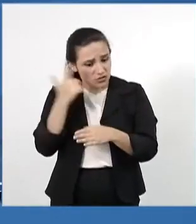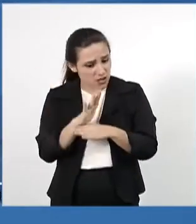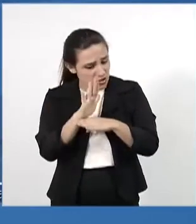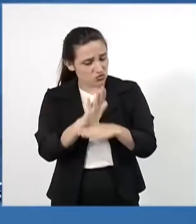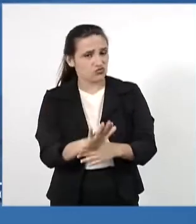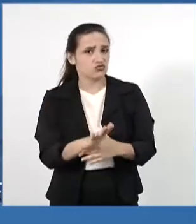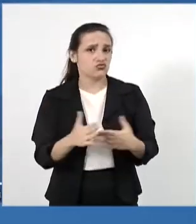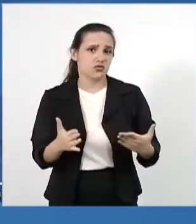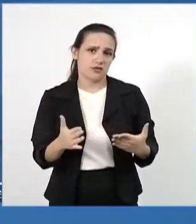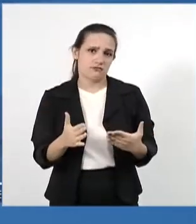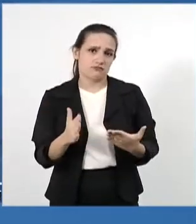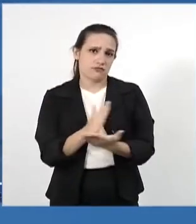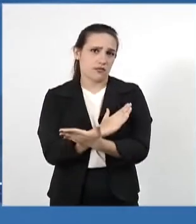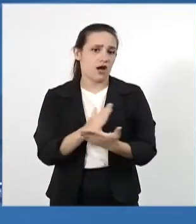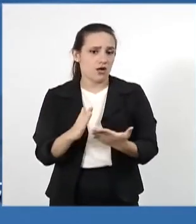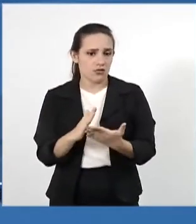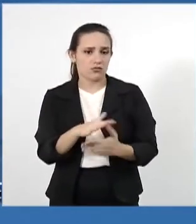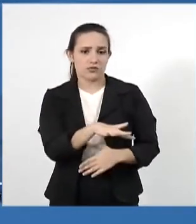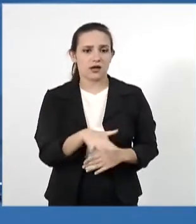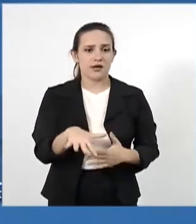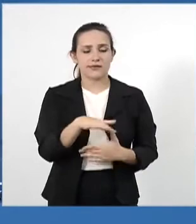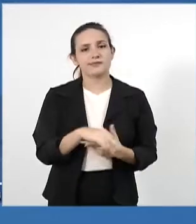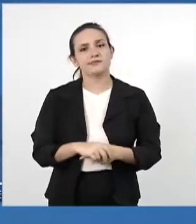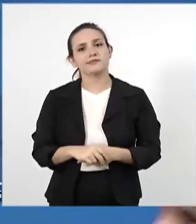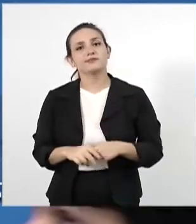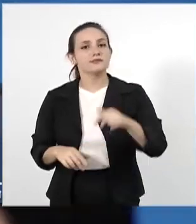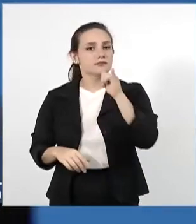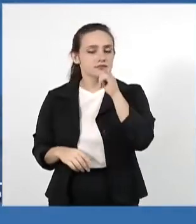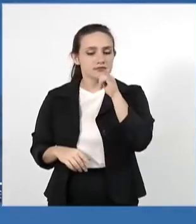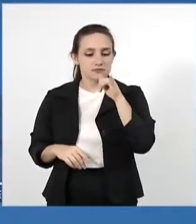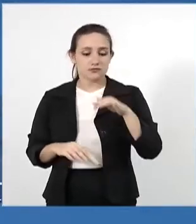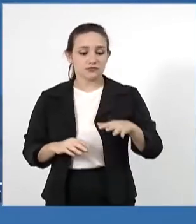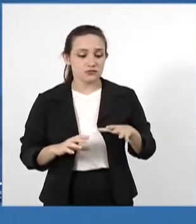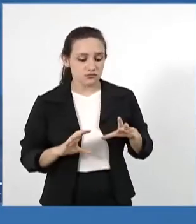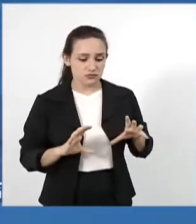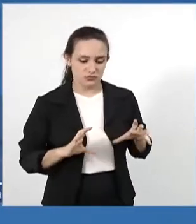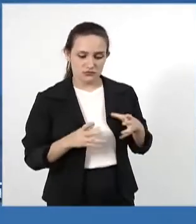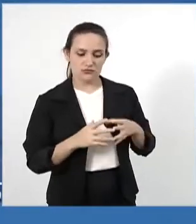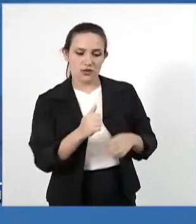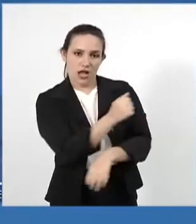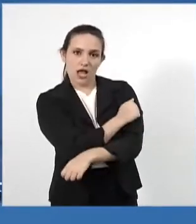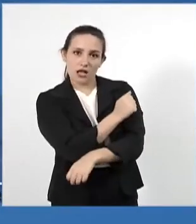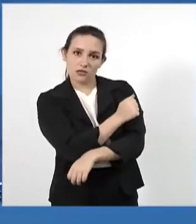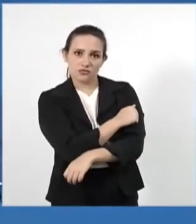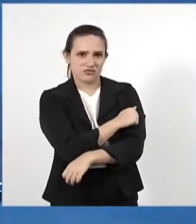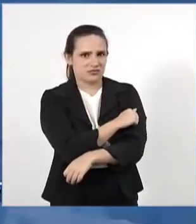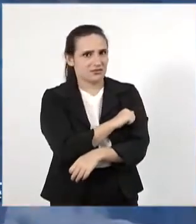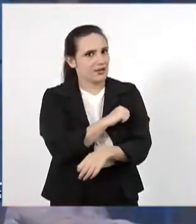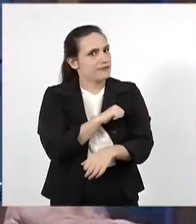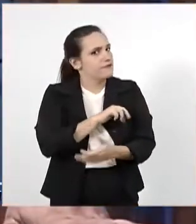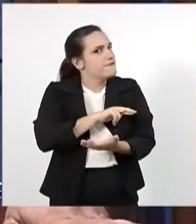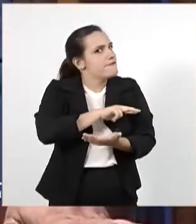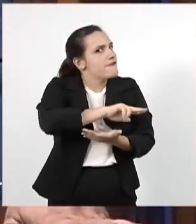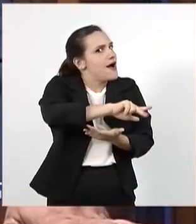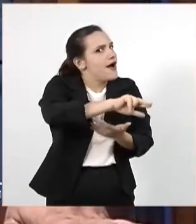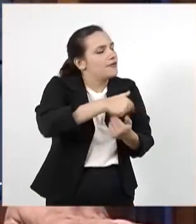né? A gente sabe que o alunado da educação especial é bastante heterogêneo. Você